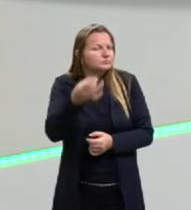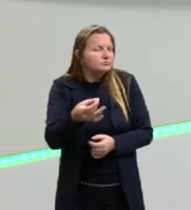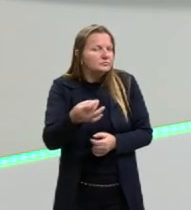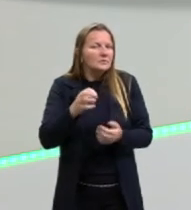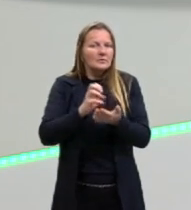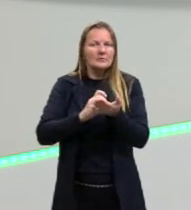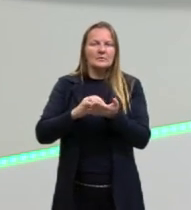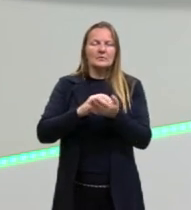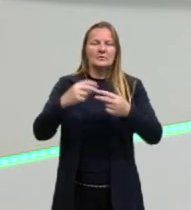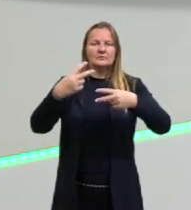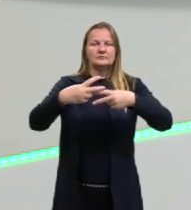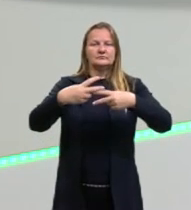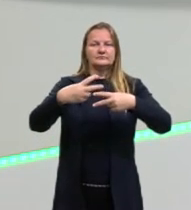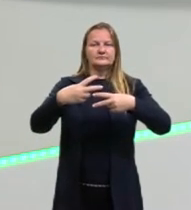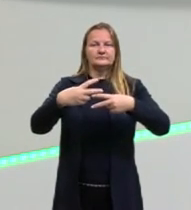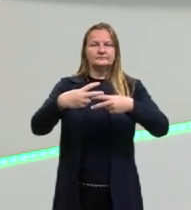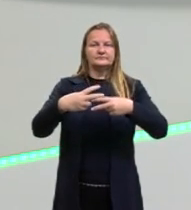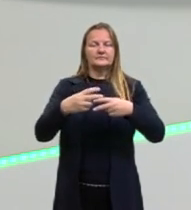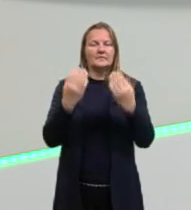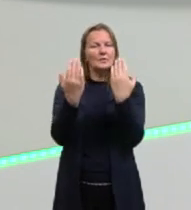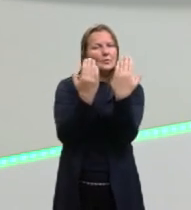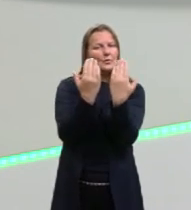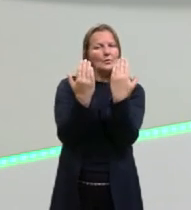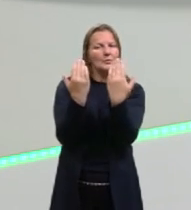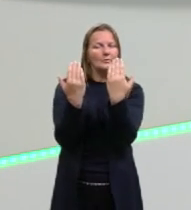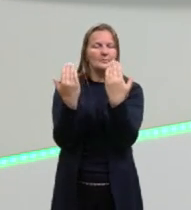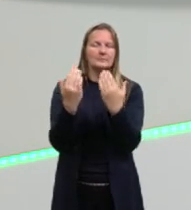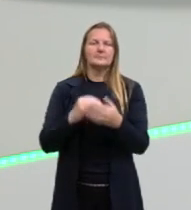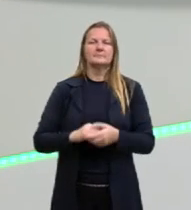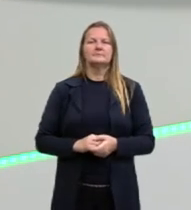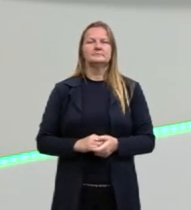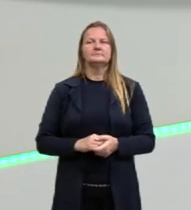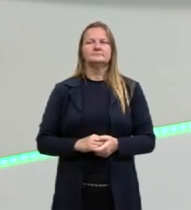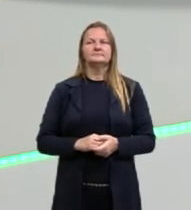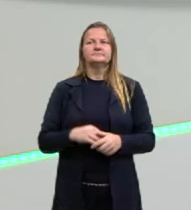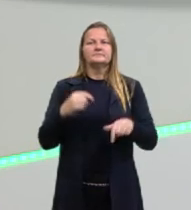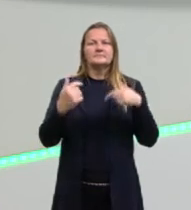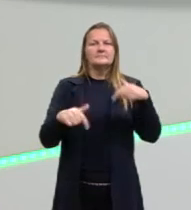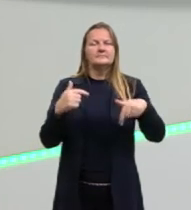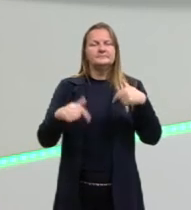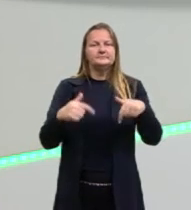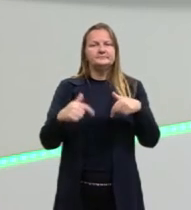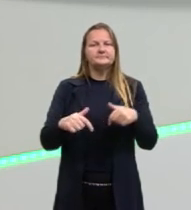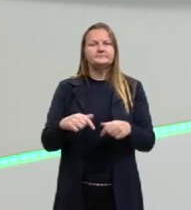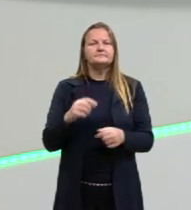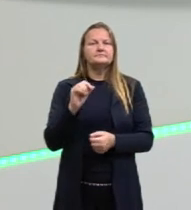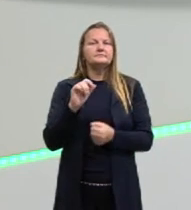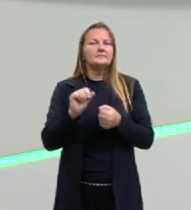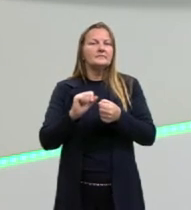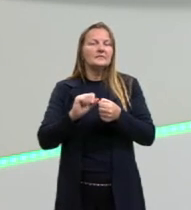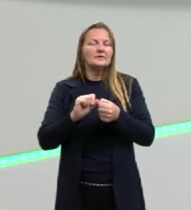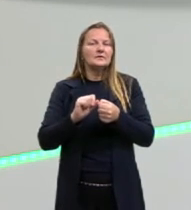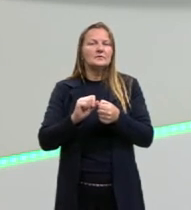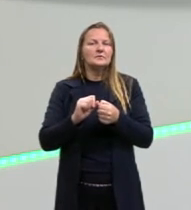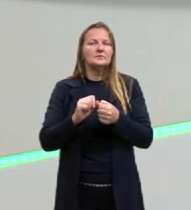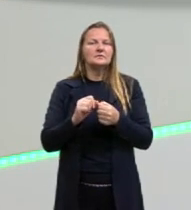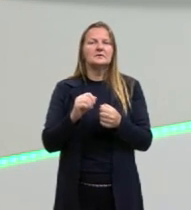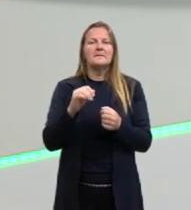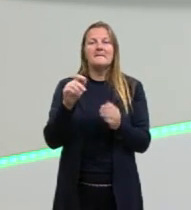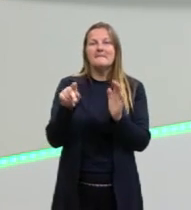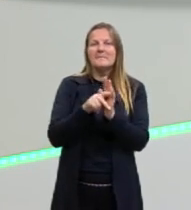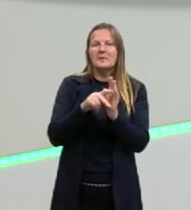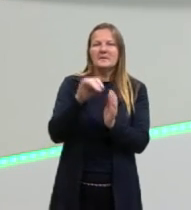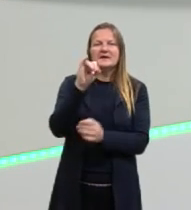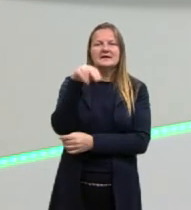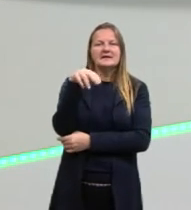calcular o coeficiente e comparar os valores né trabalhando ali até uma inequação de primeiro